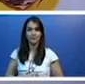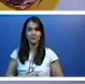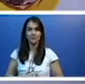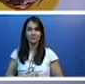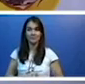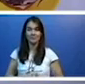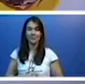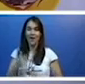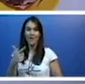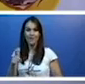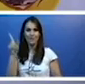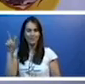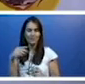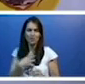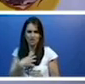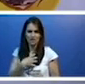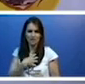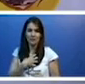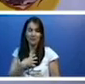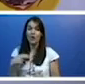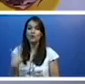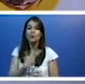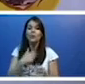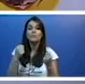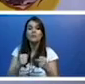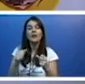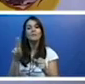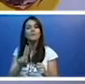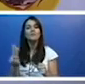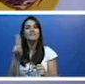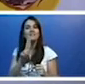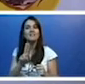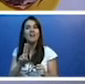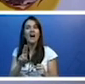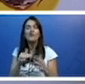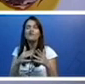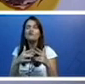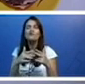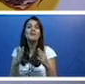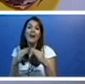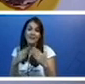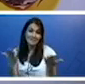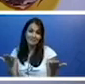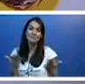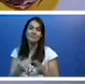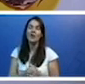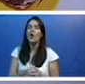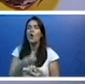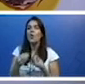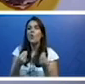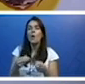a identificação de ácidos e bases que a gente pode usar com produtos caseiros, né, como o repolho roxo,